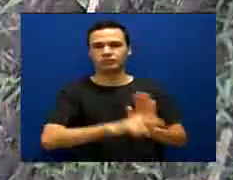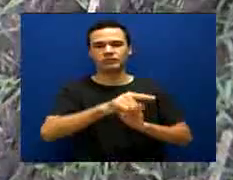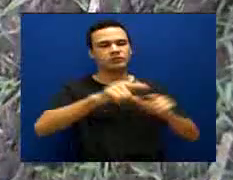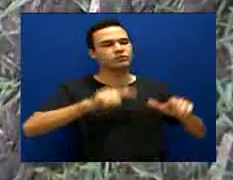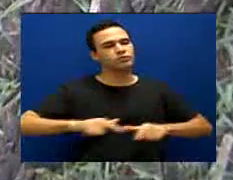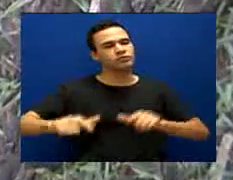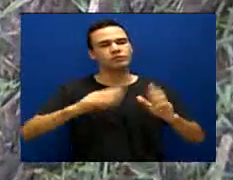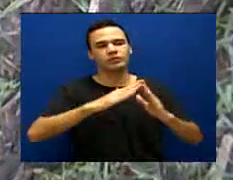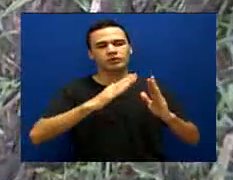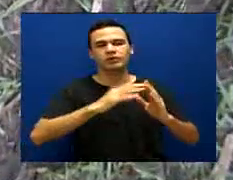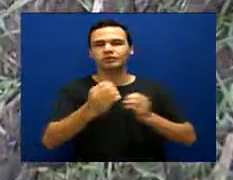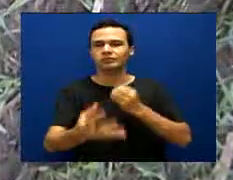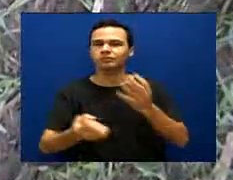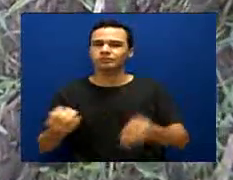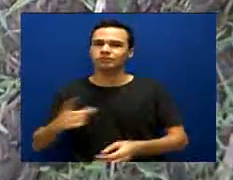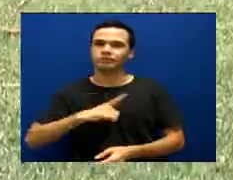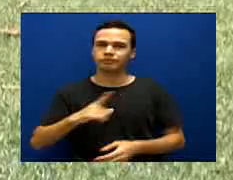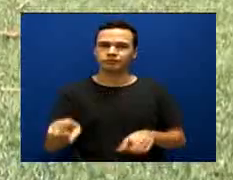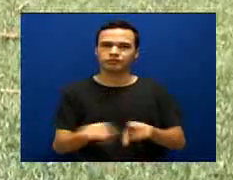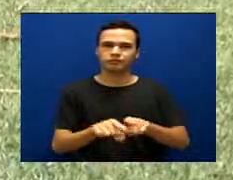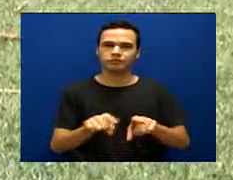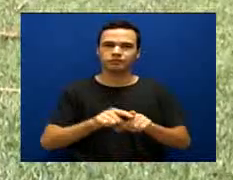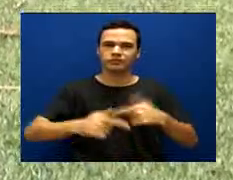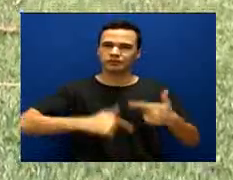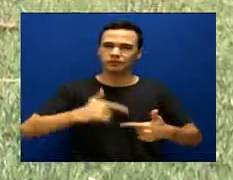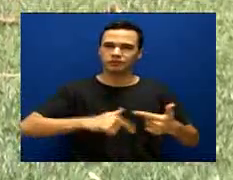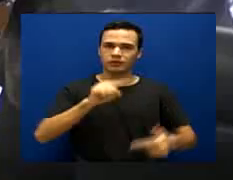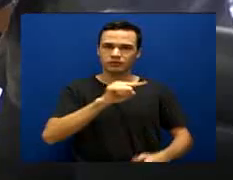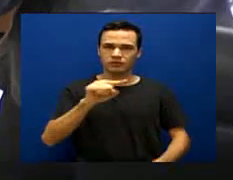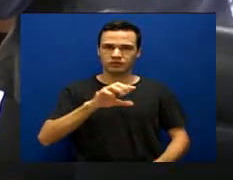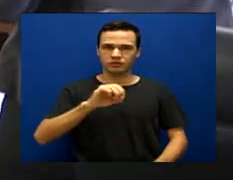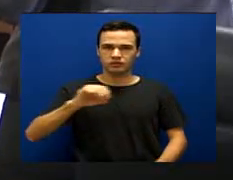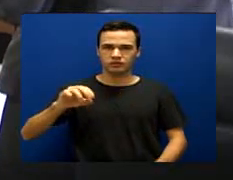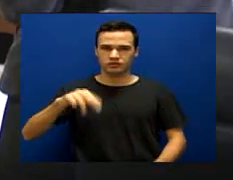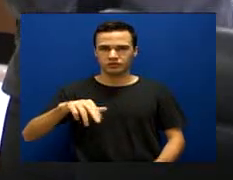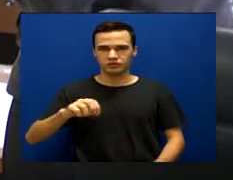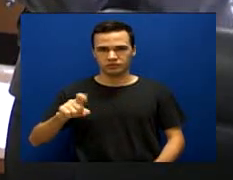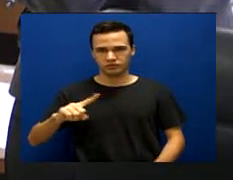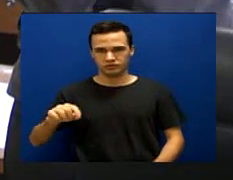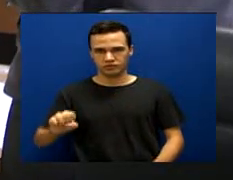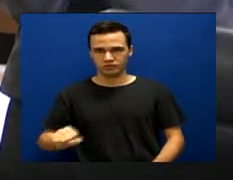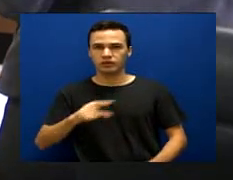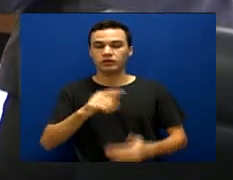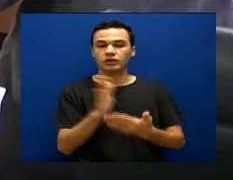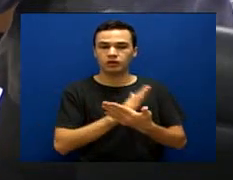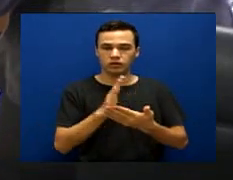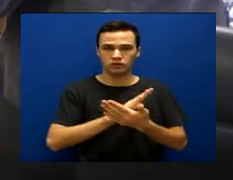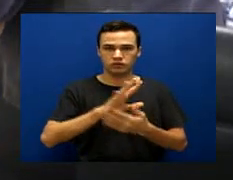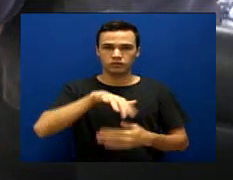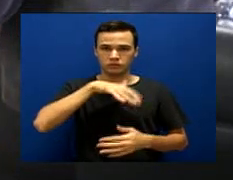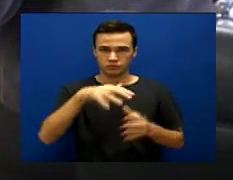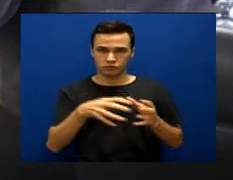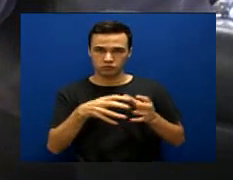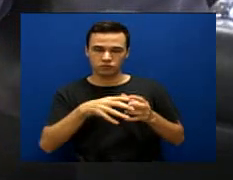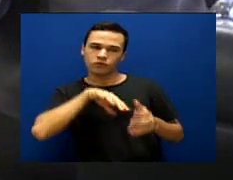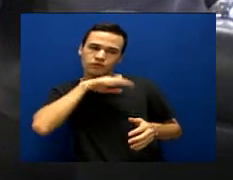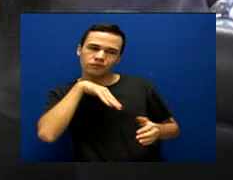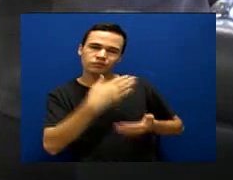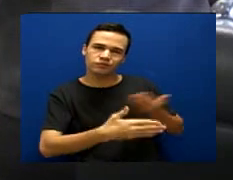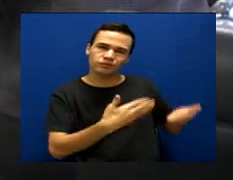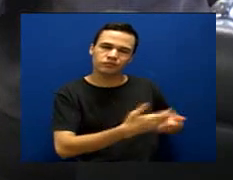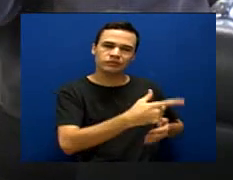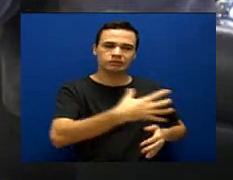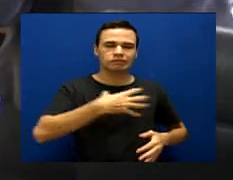para bichos abandonados, além do trabalho das zoonoses. A mobilização de ativistas sensibilizou toda a